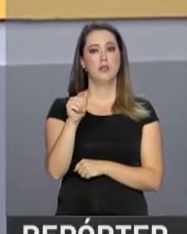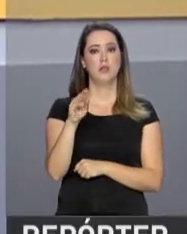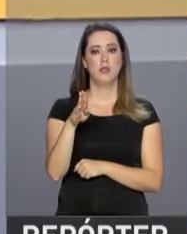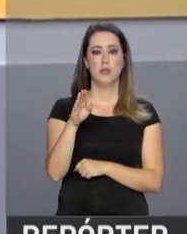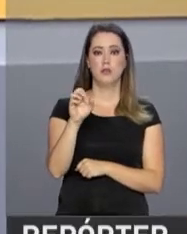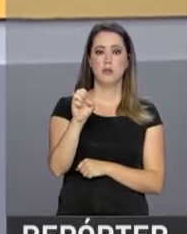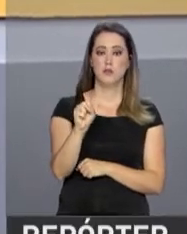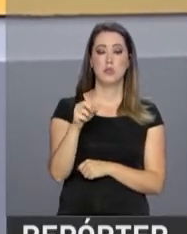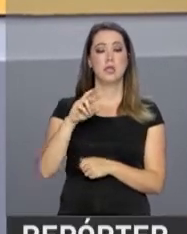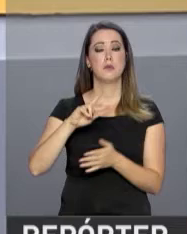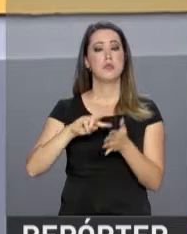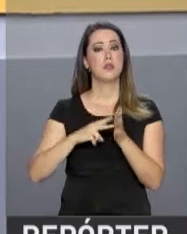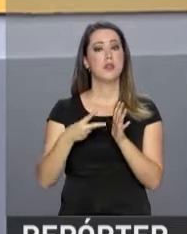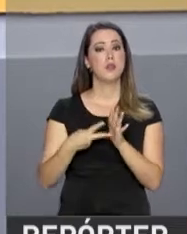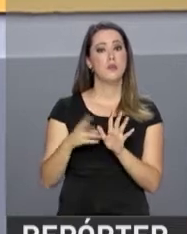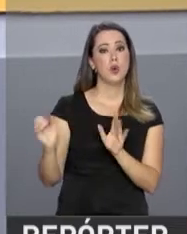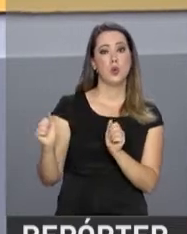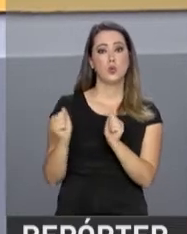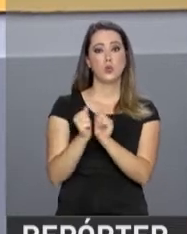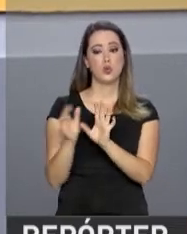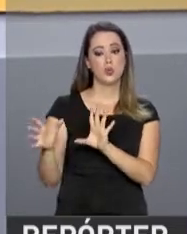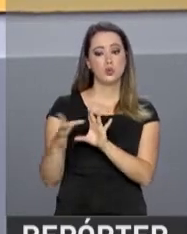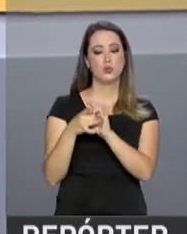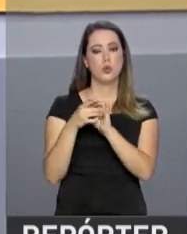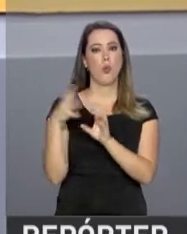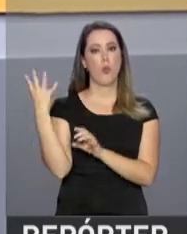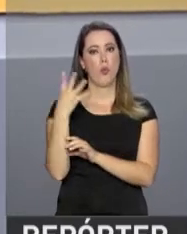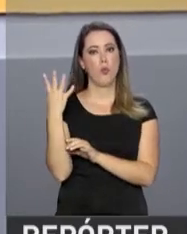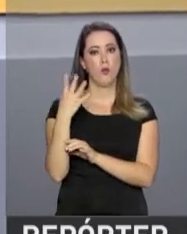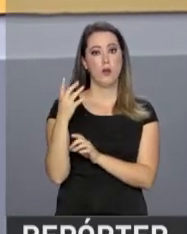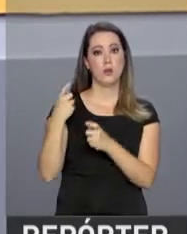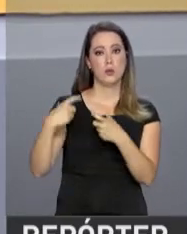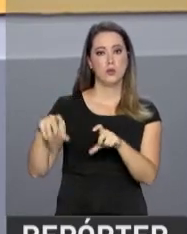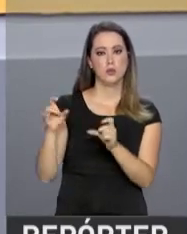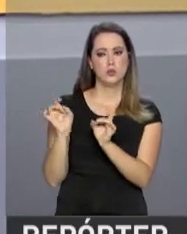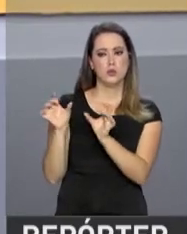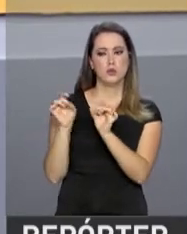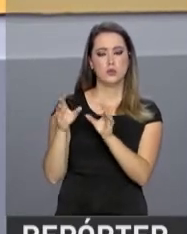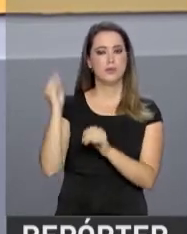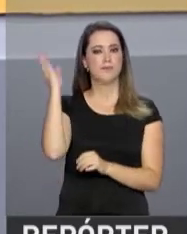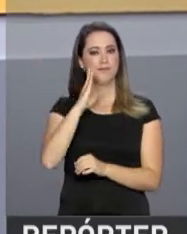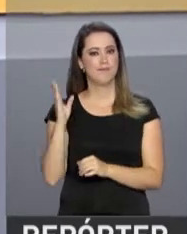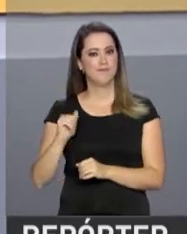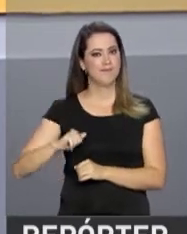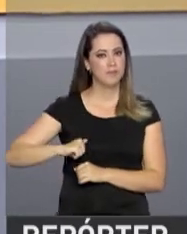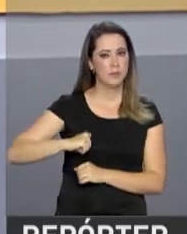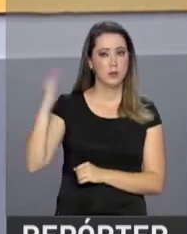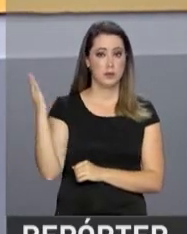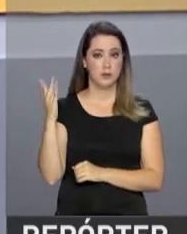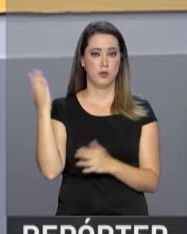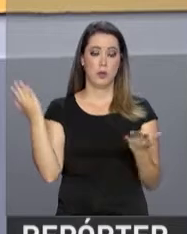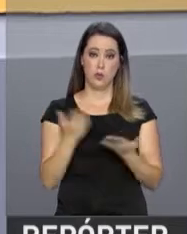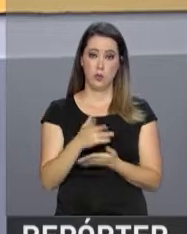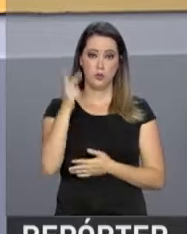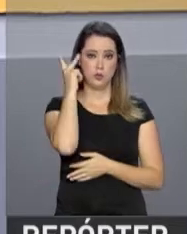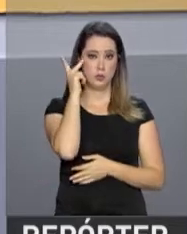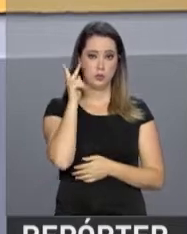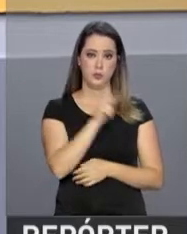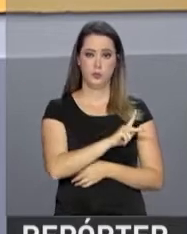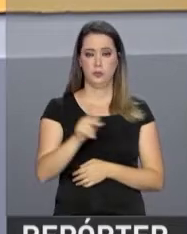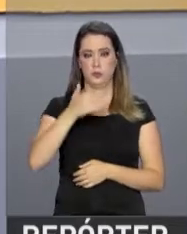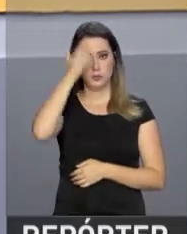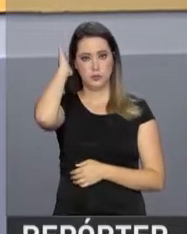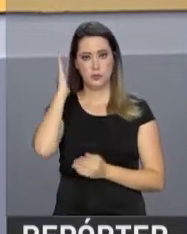representam juntos o quarto maior mercado dos produtos brasileiros no exterior hoje em são paulo o presidente michel temer